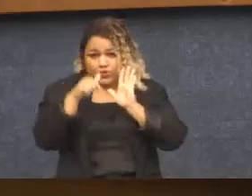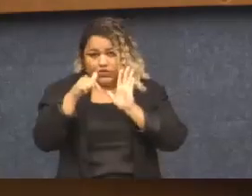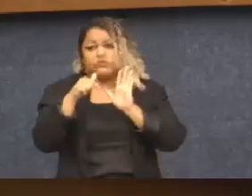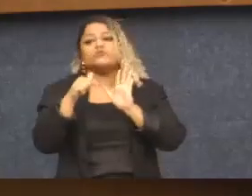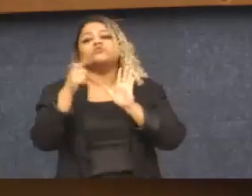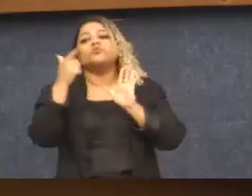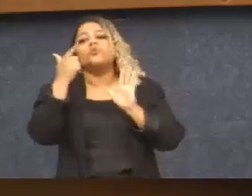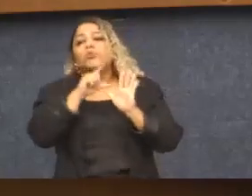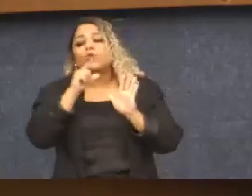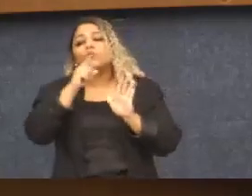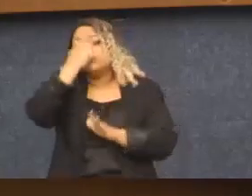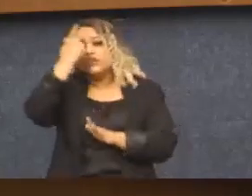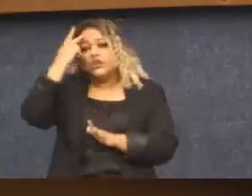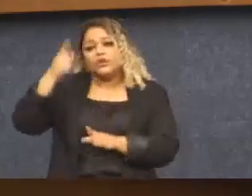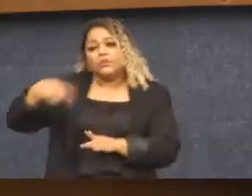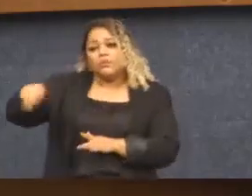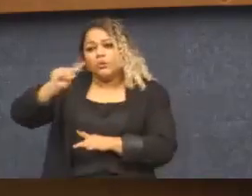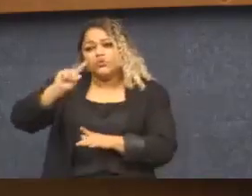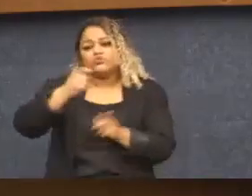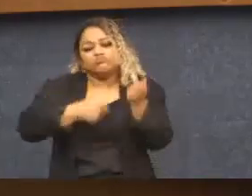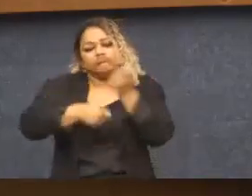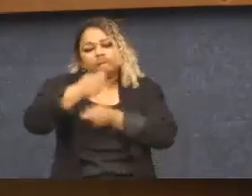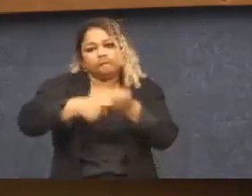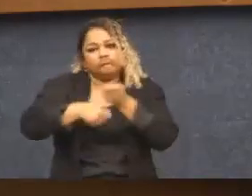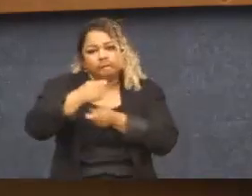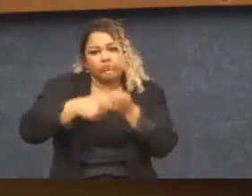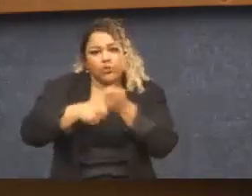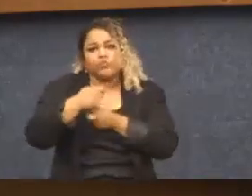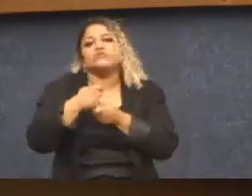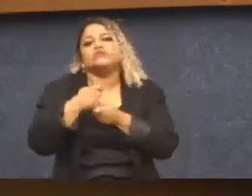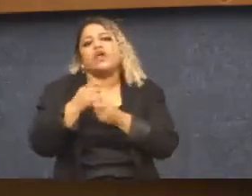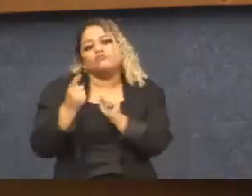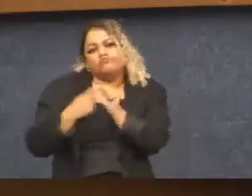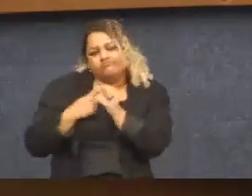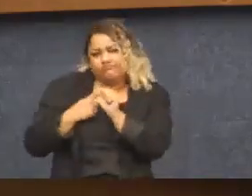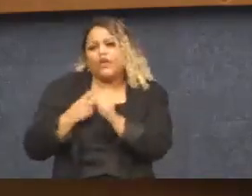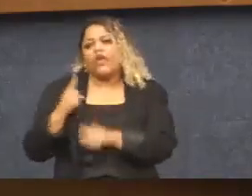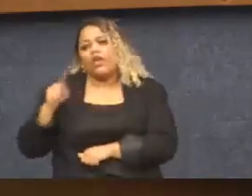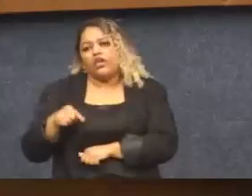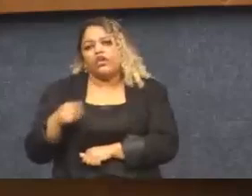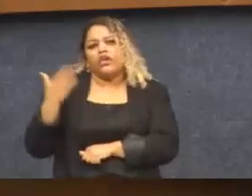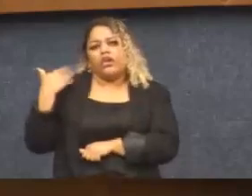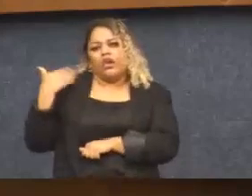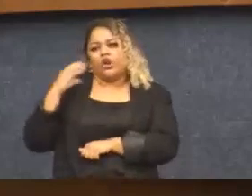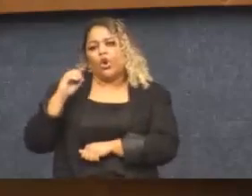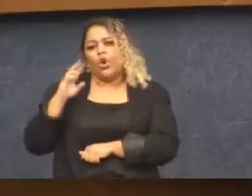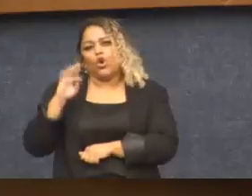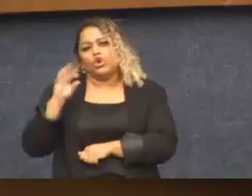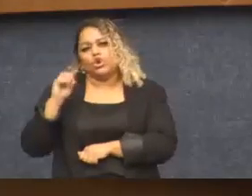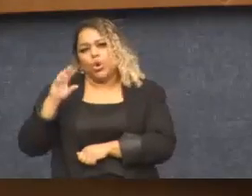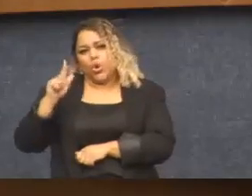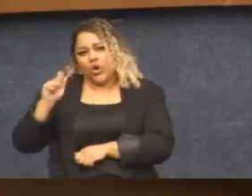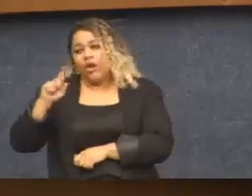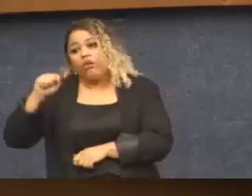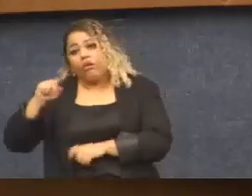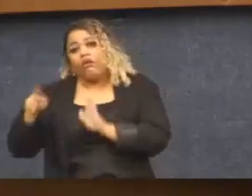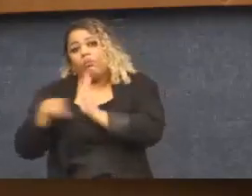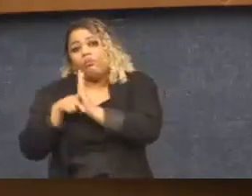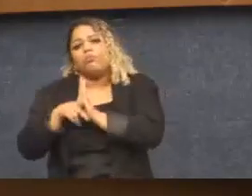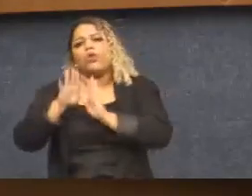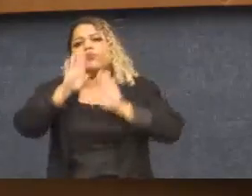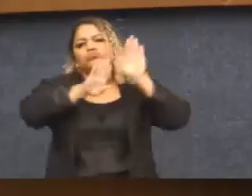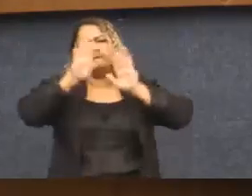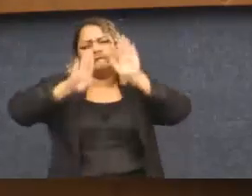possam renegociar o valor da outorga que era devida desde quando a concessão foi feita lá atrás. Um processo de